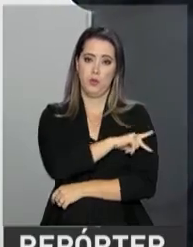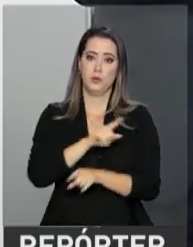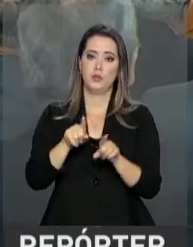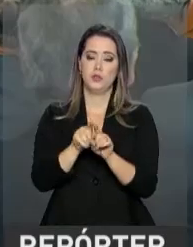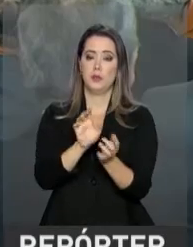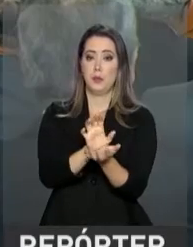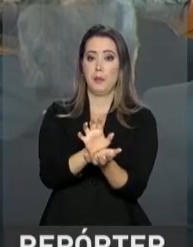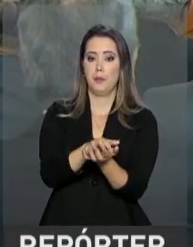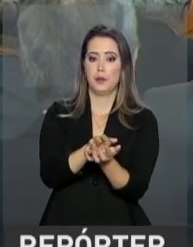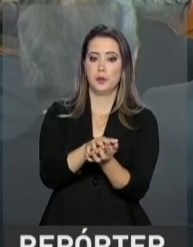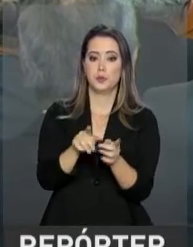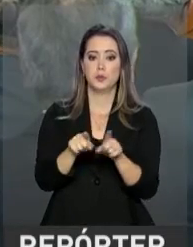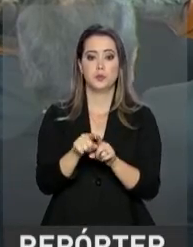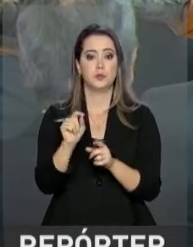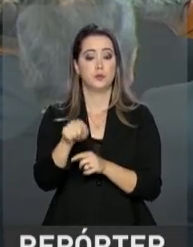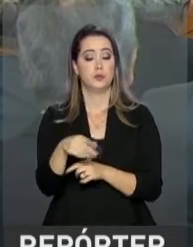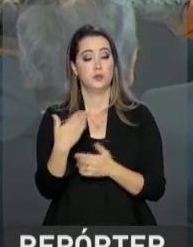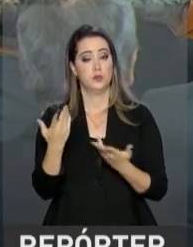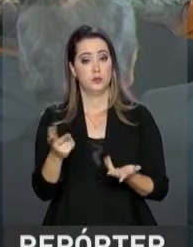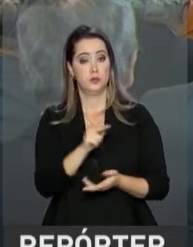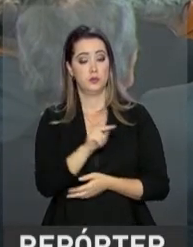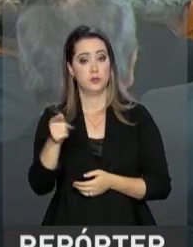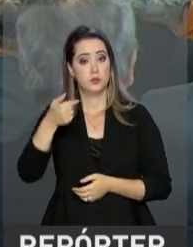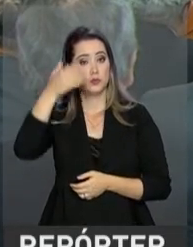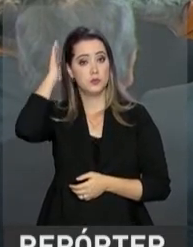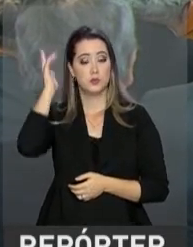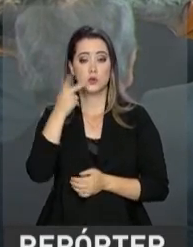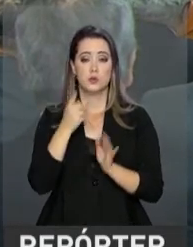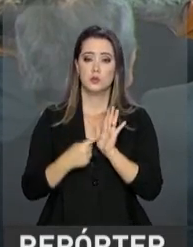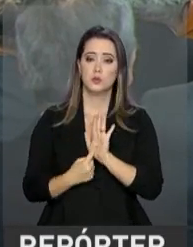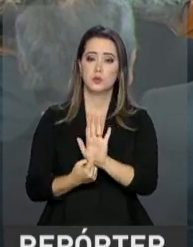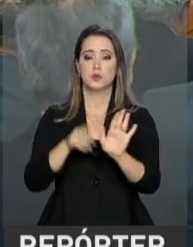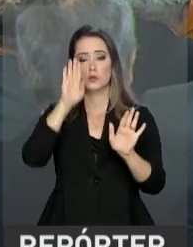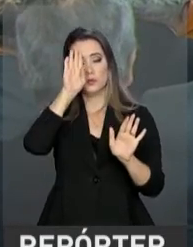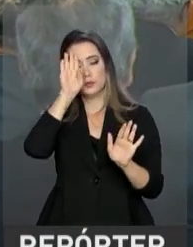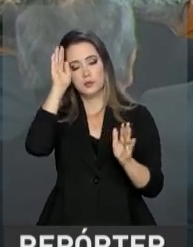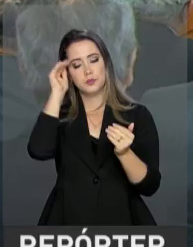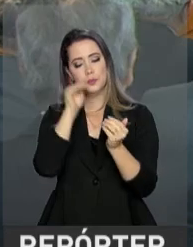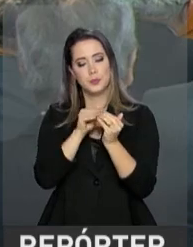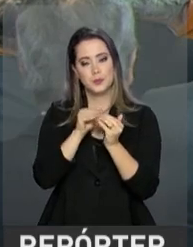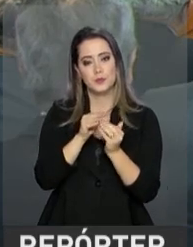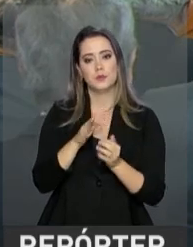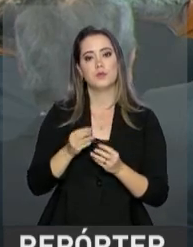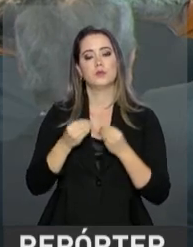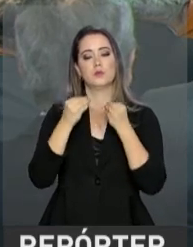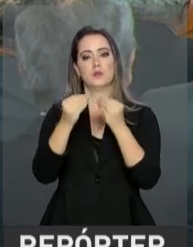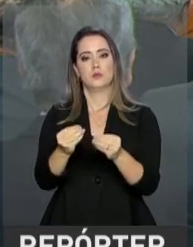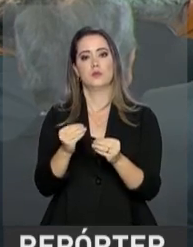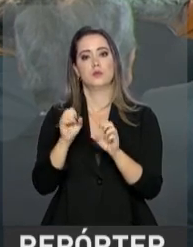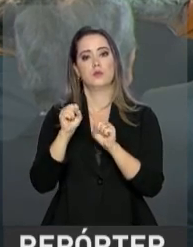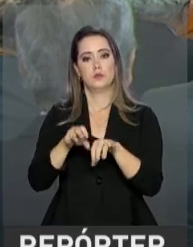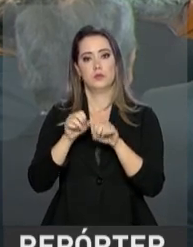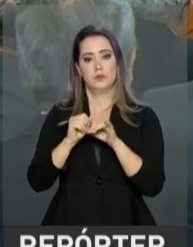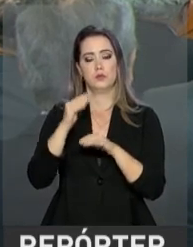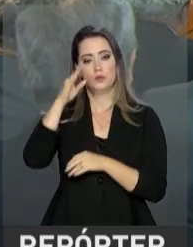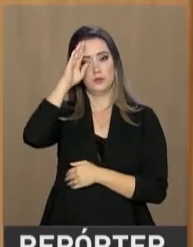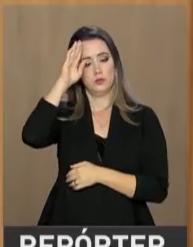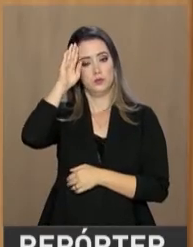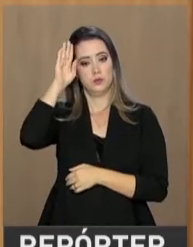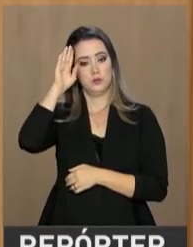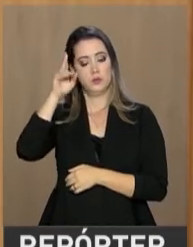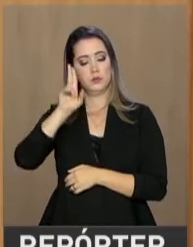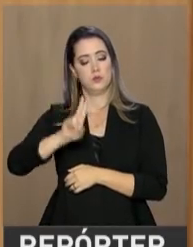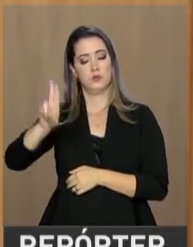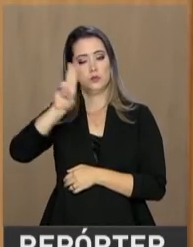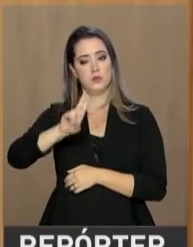para o presidente michel temer a medida demonstra a prioridade que o governo dá para o ensino superior do país